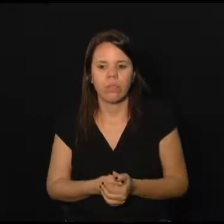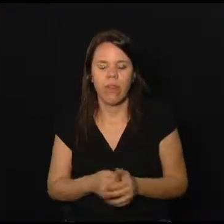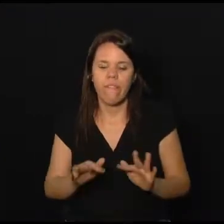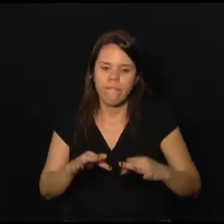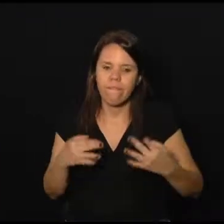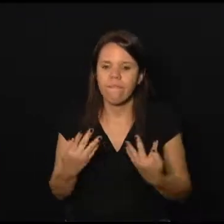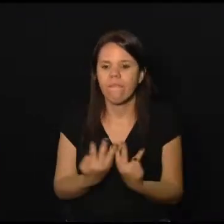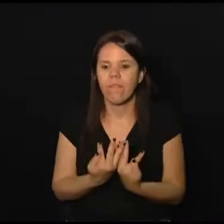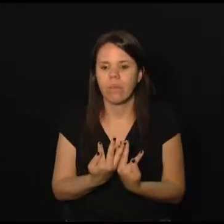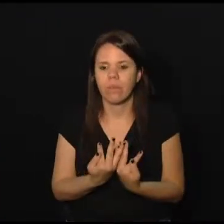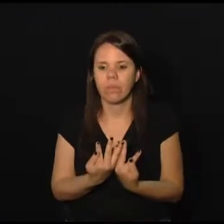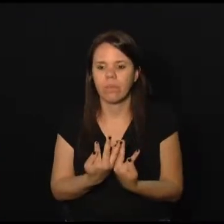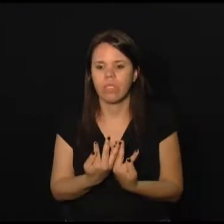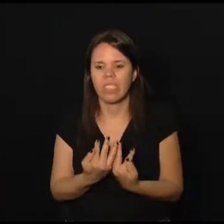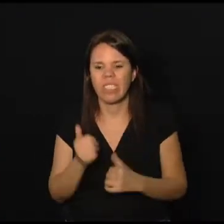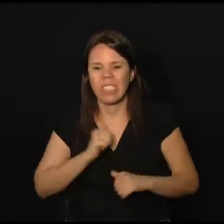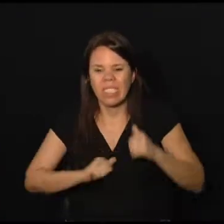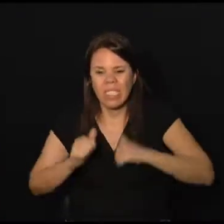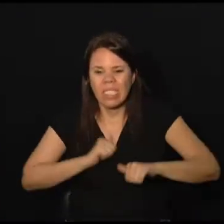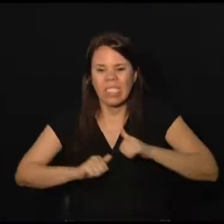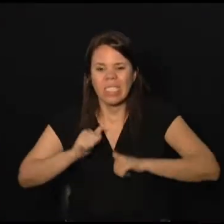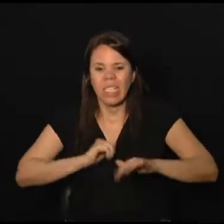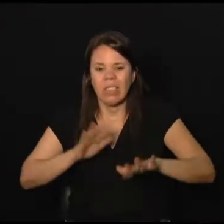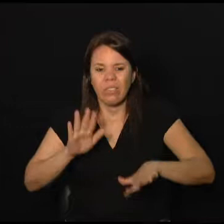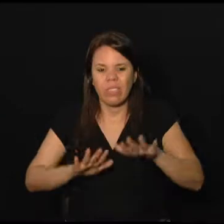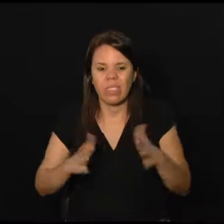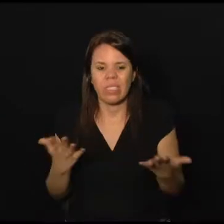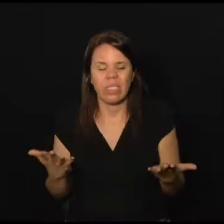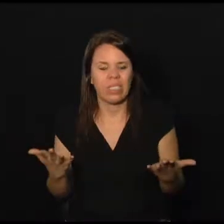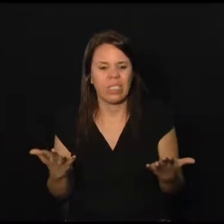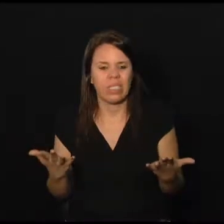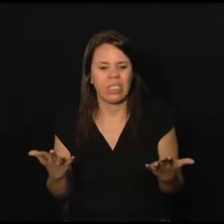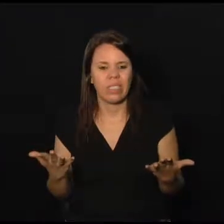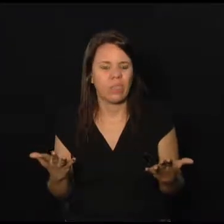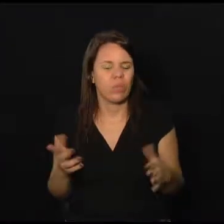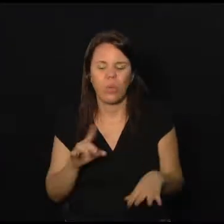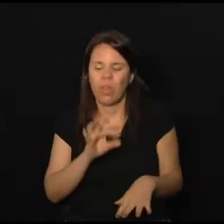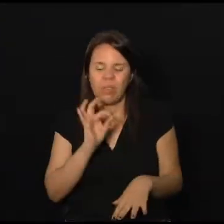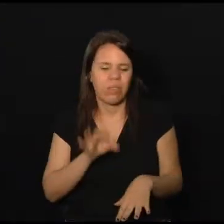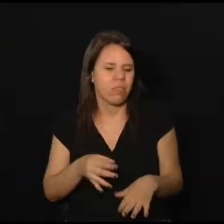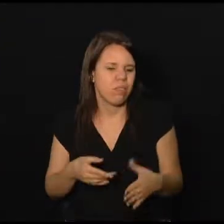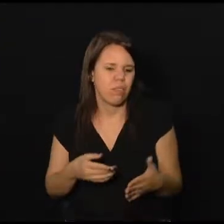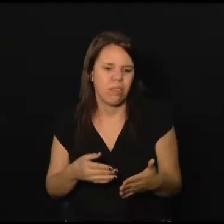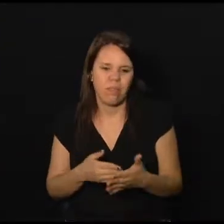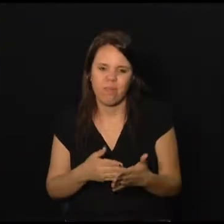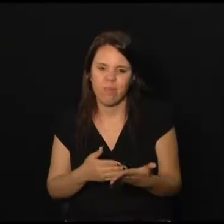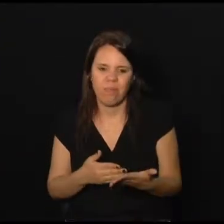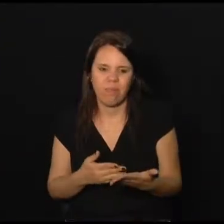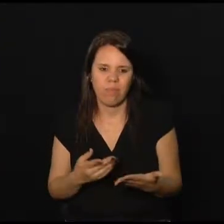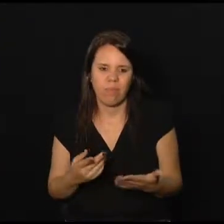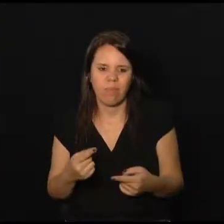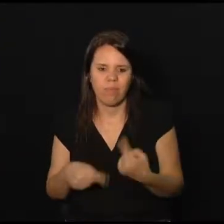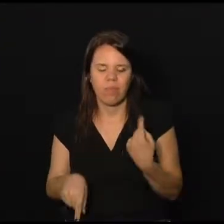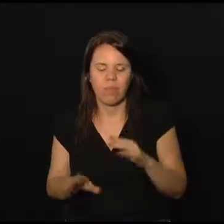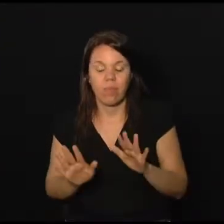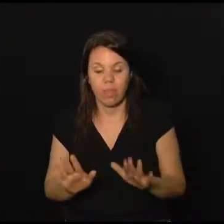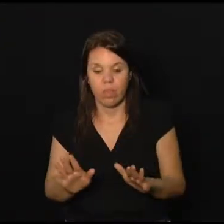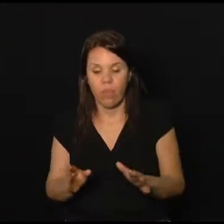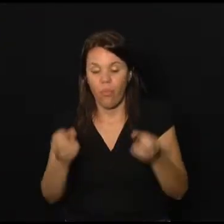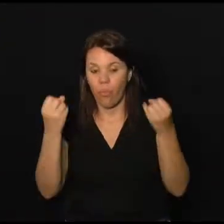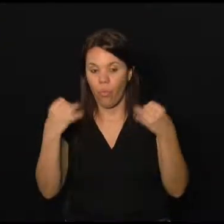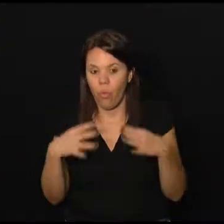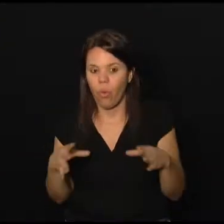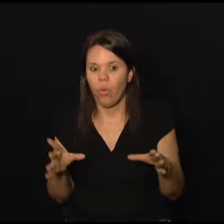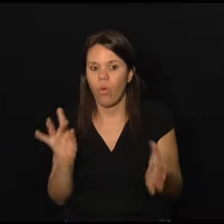família, nesse desespero, acaba tomando a frente, muitas vezes não é uma forma assertiva. Mas eu vou comentar sobre isso de uma forma